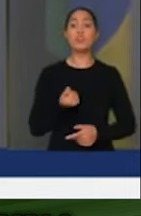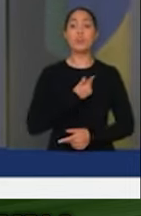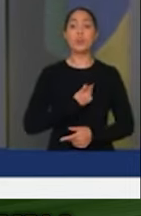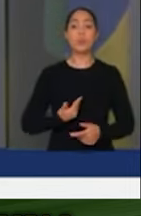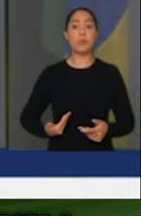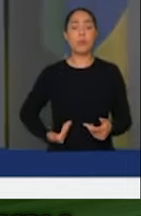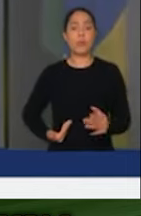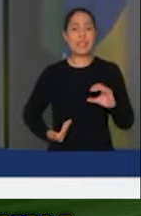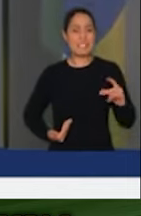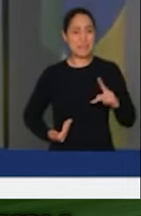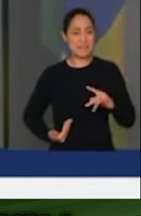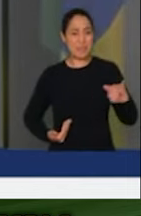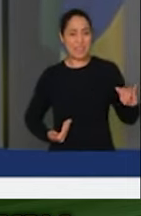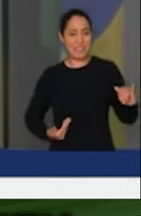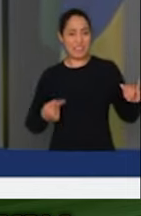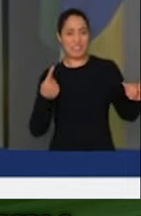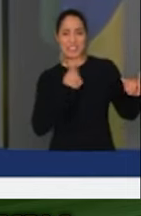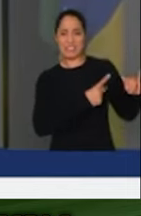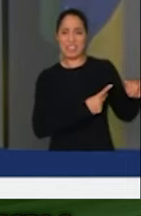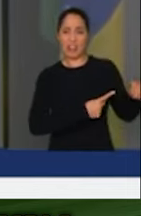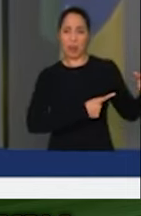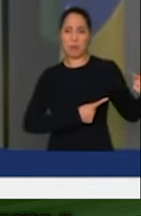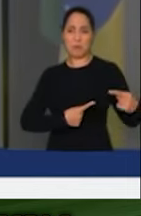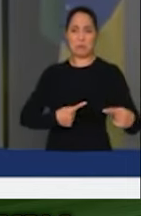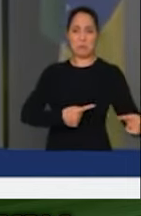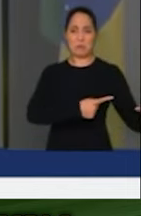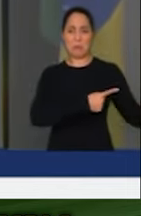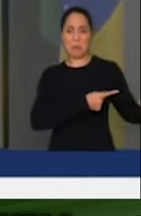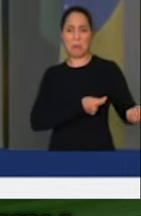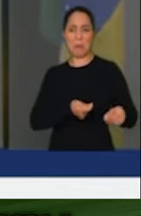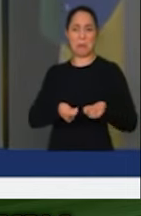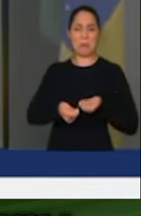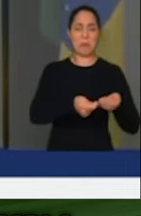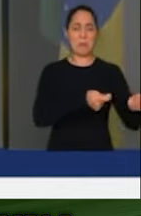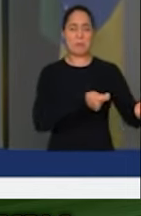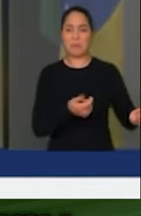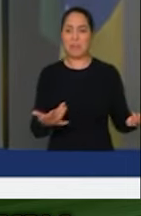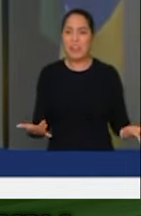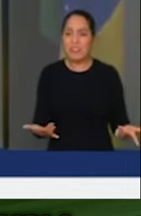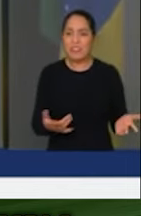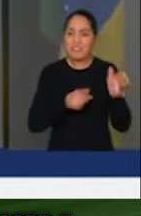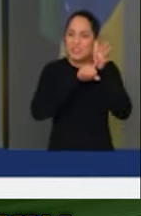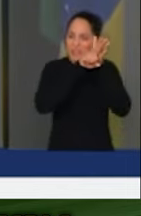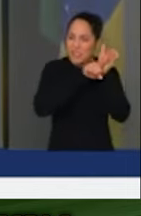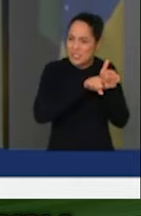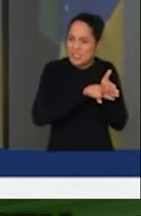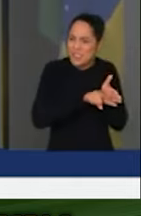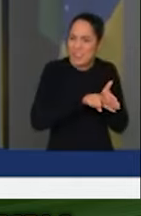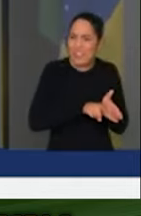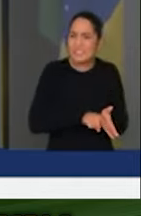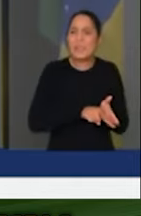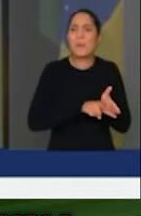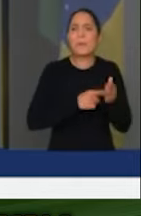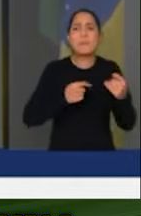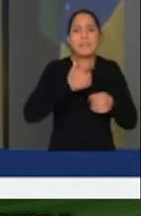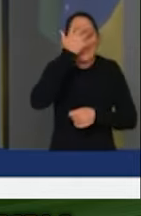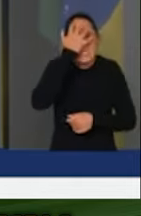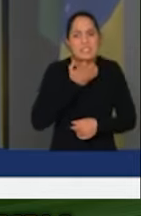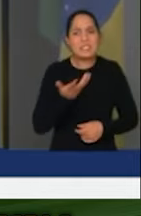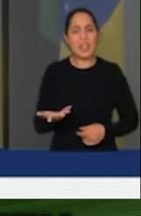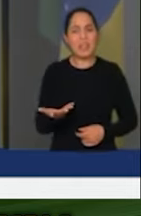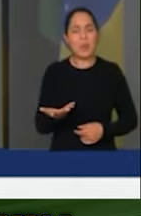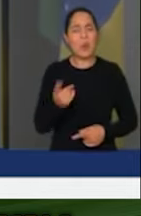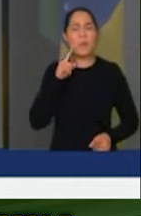forma politiqueira, utilizando um instrumento legislativo de investigação que deveria ser sério para